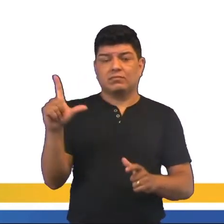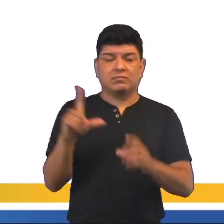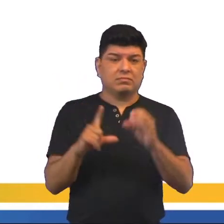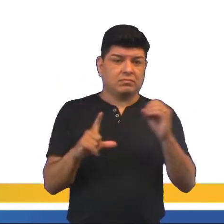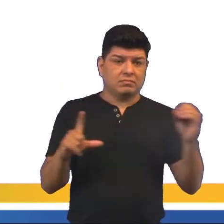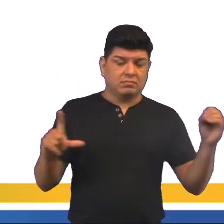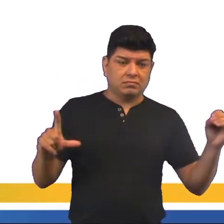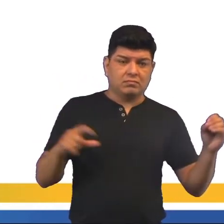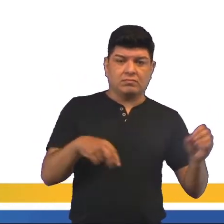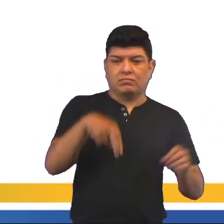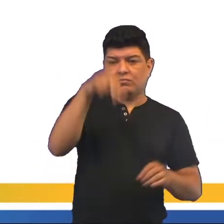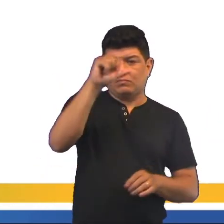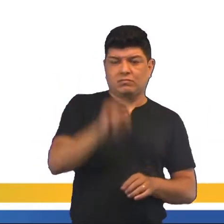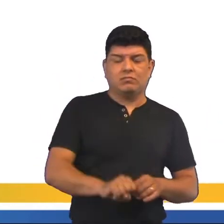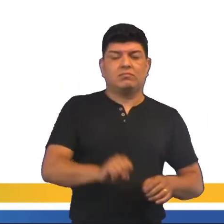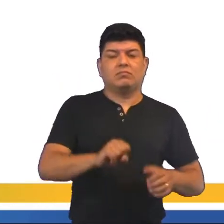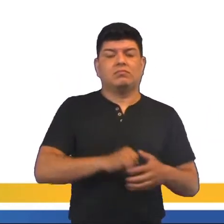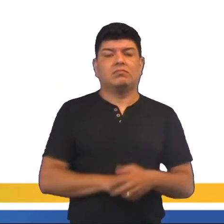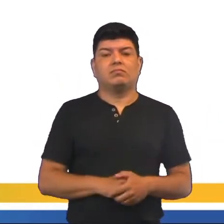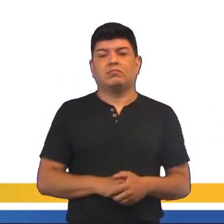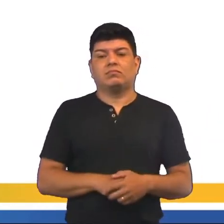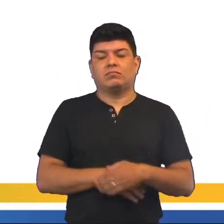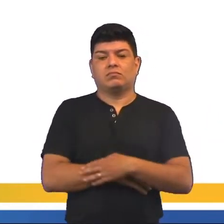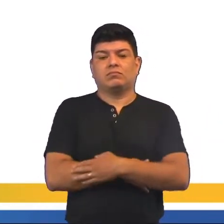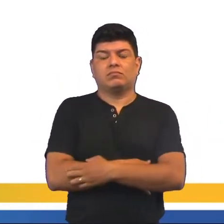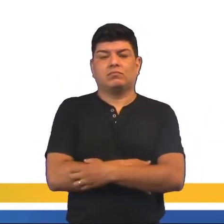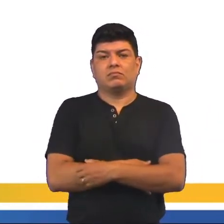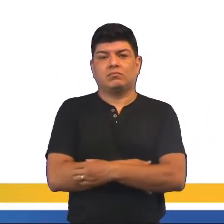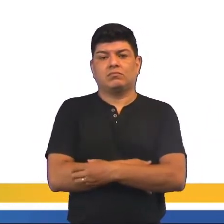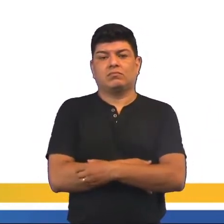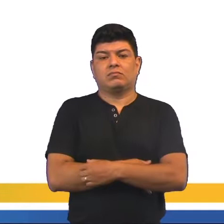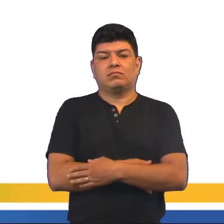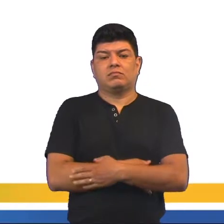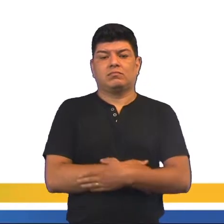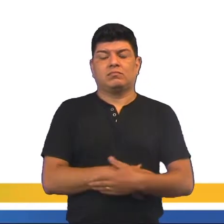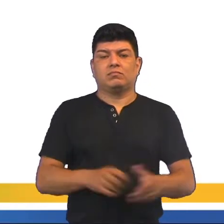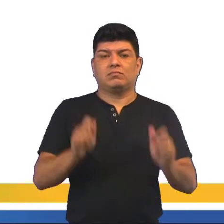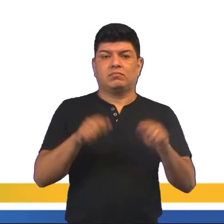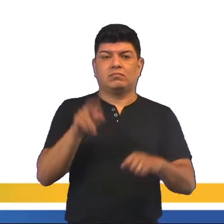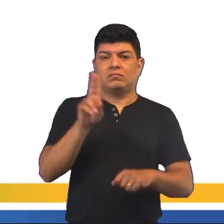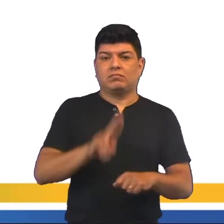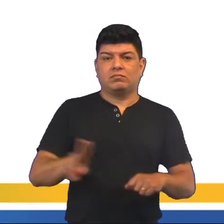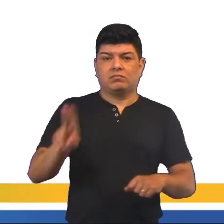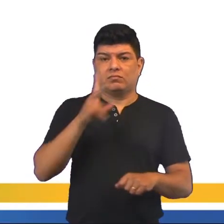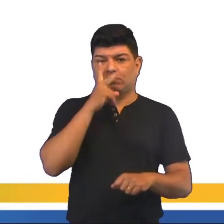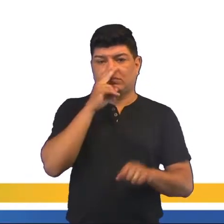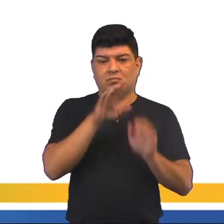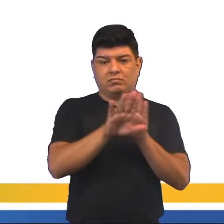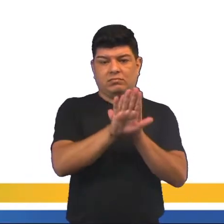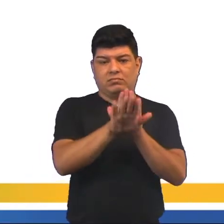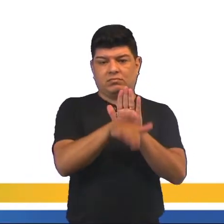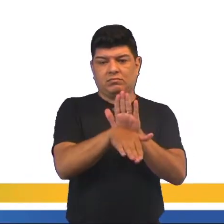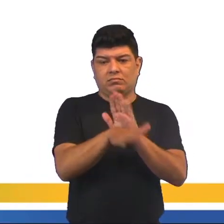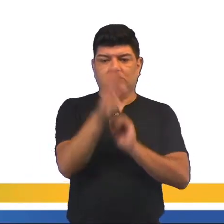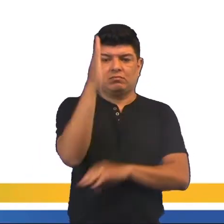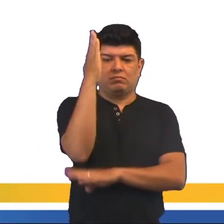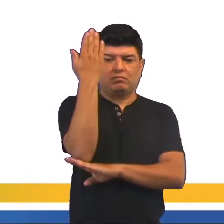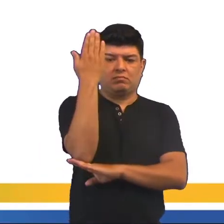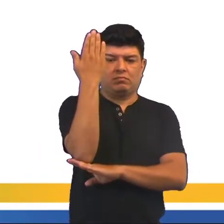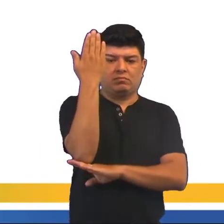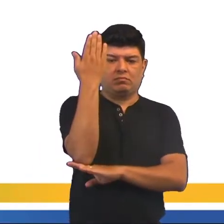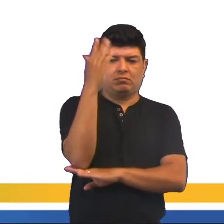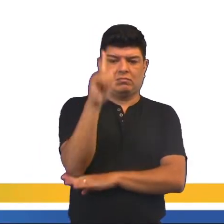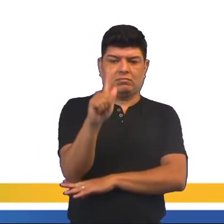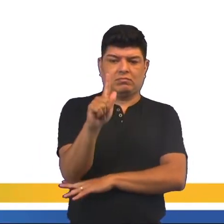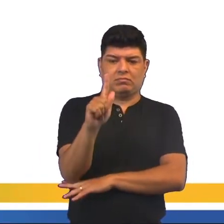o oeste, o norte e o sul? Tá? Podemos usar a sombra de uma haste fixa chamada de